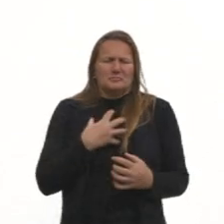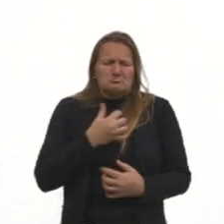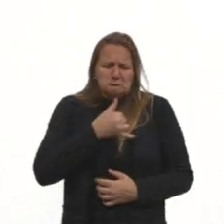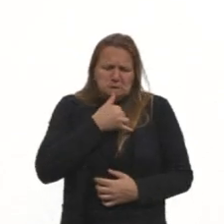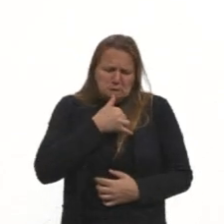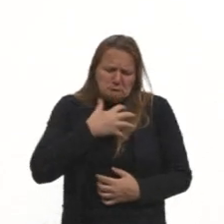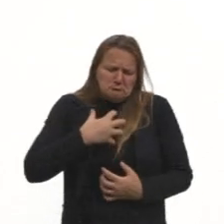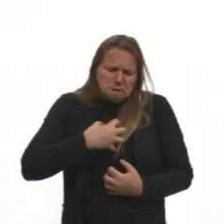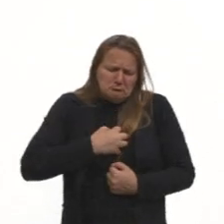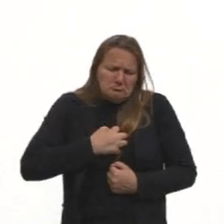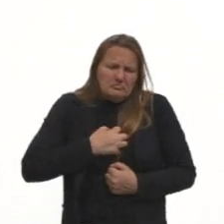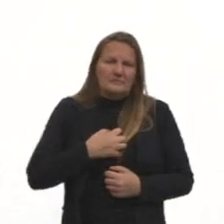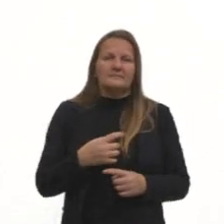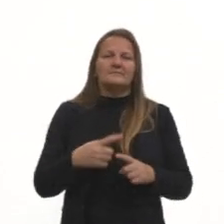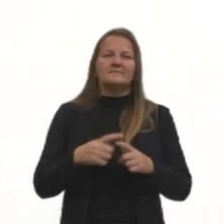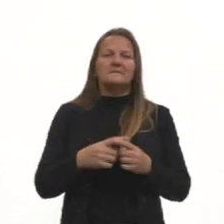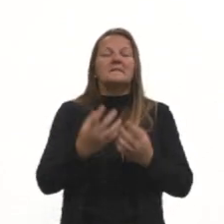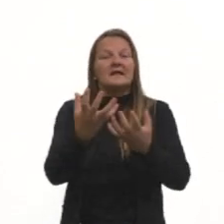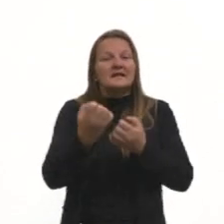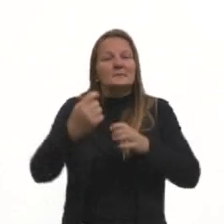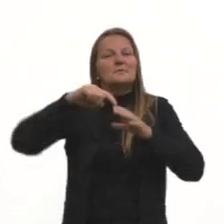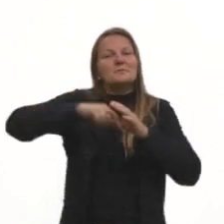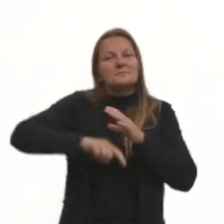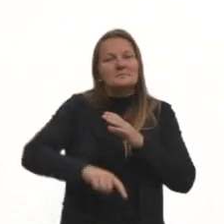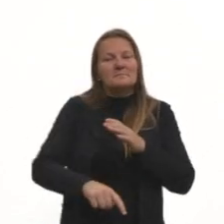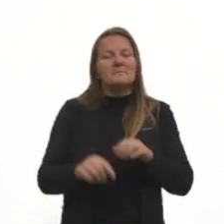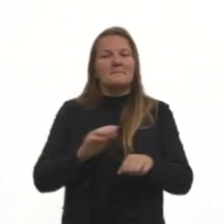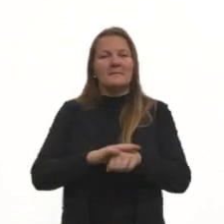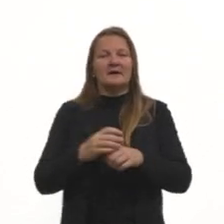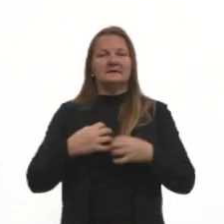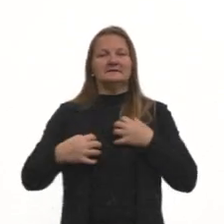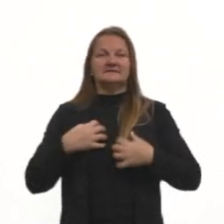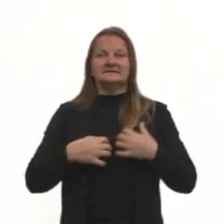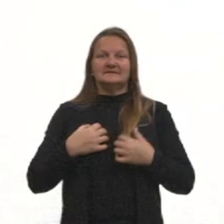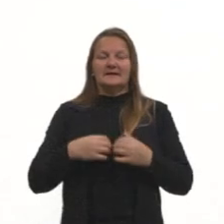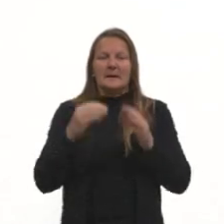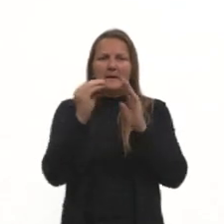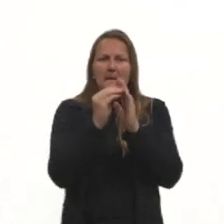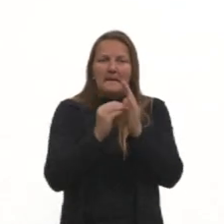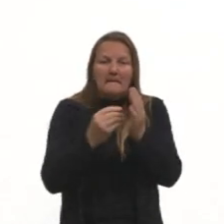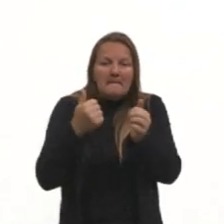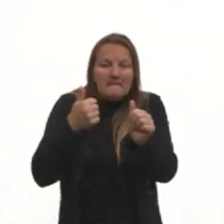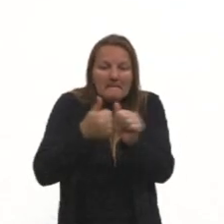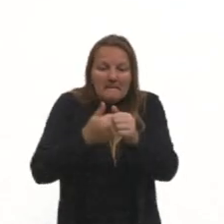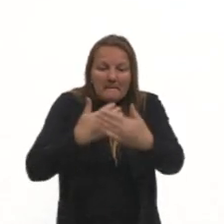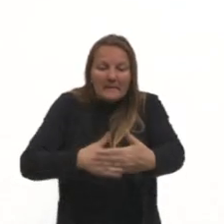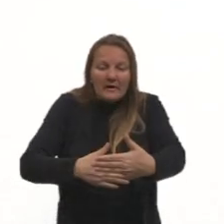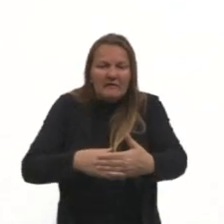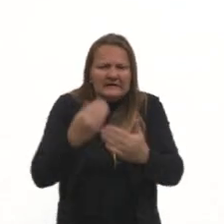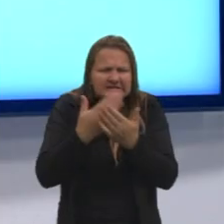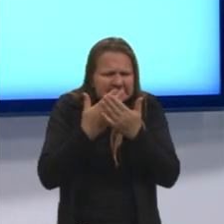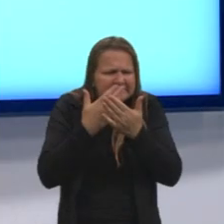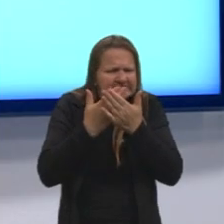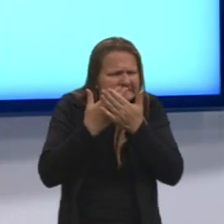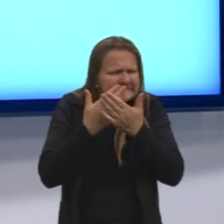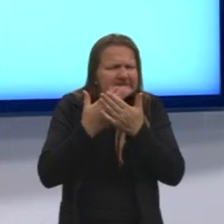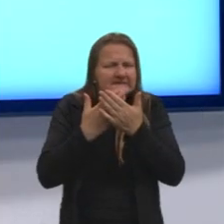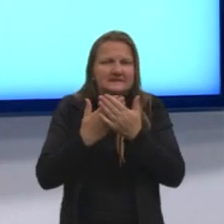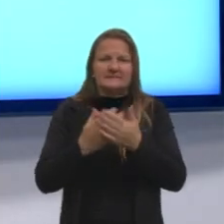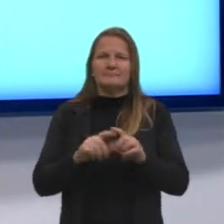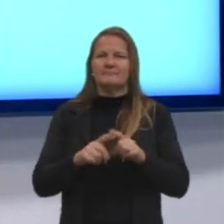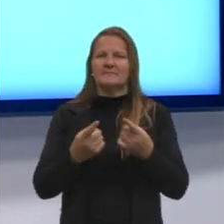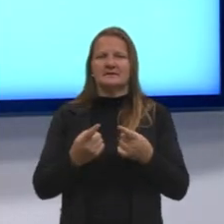ansiosos queremos né aprofundar ainda mais às vezes ali a prova tá chegando eu preciso estudar eu preciso saber mais